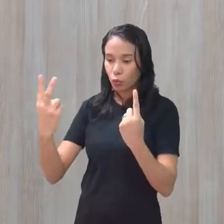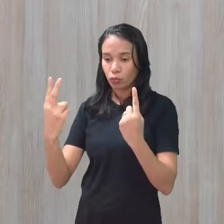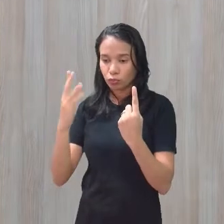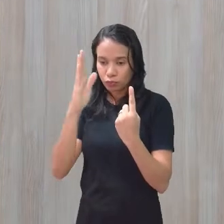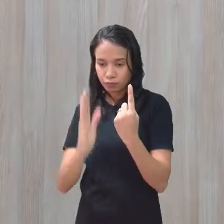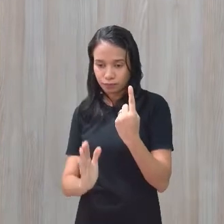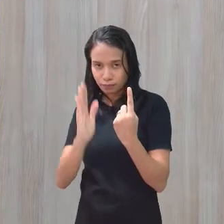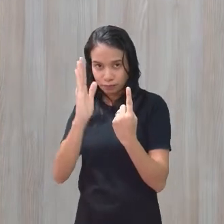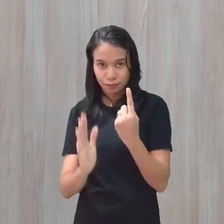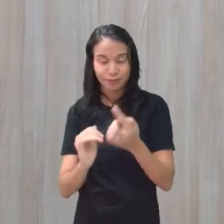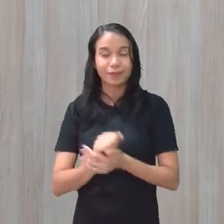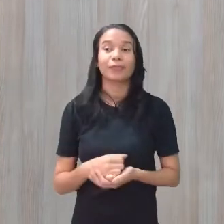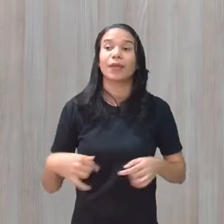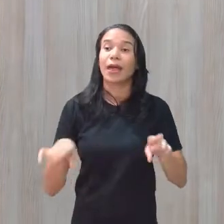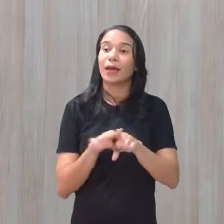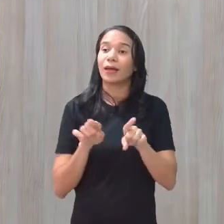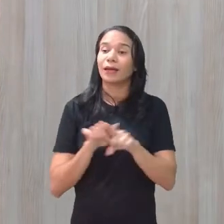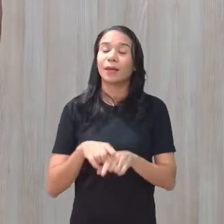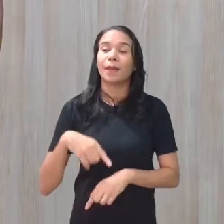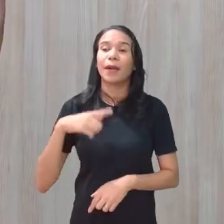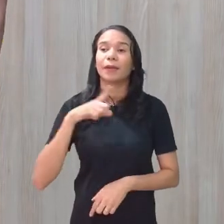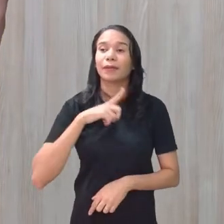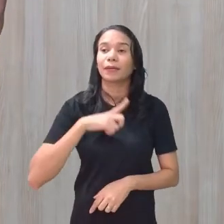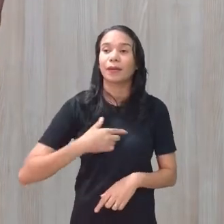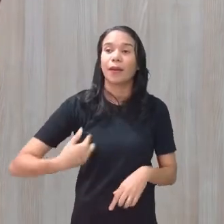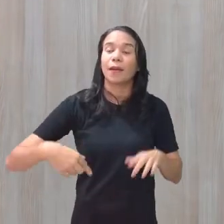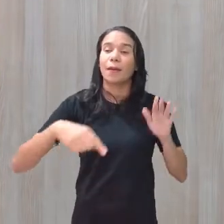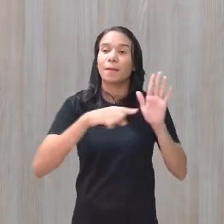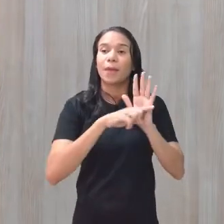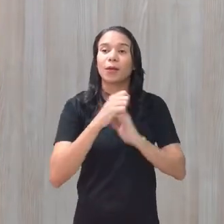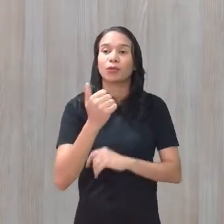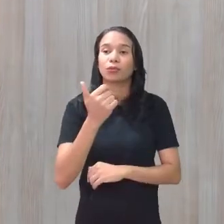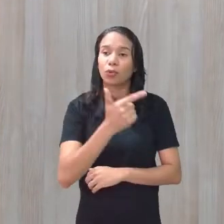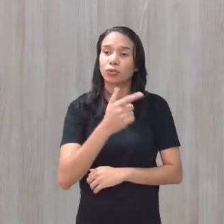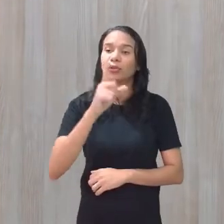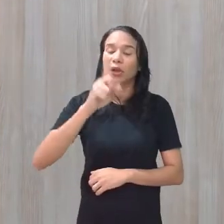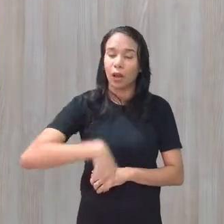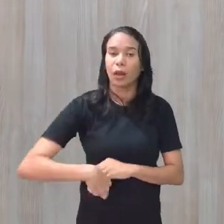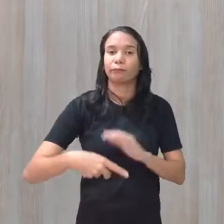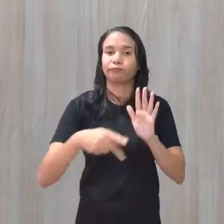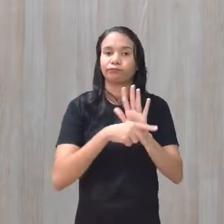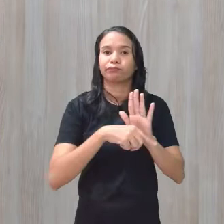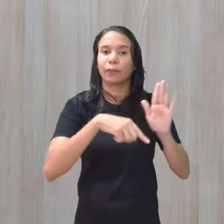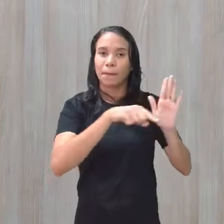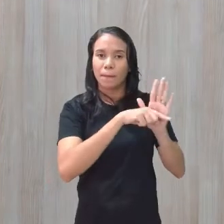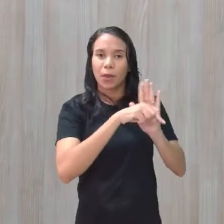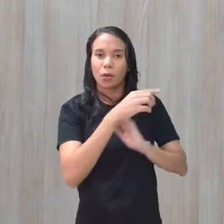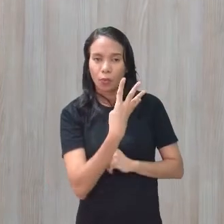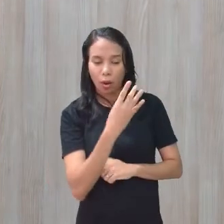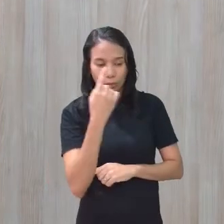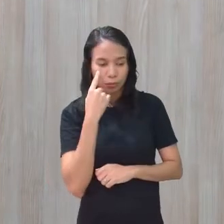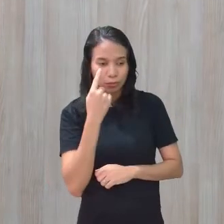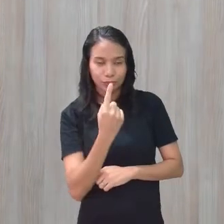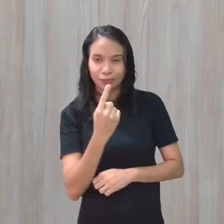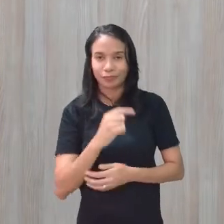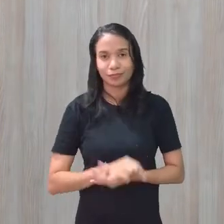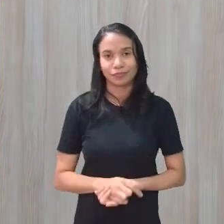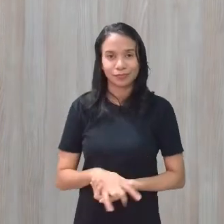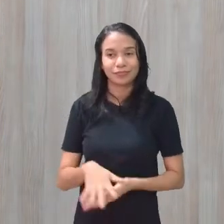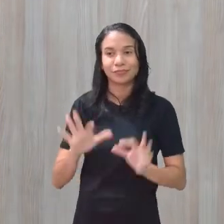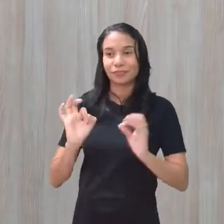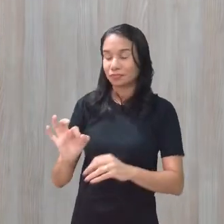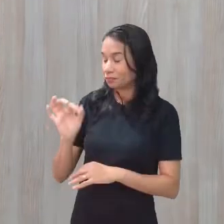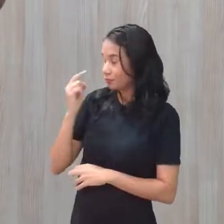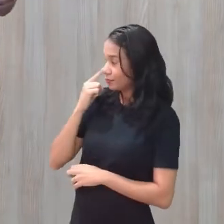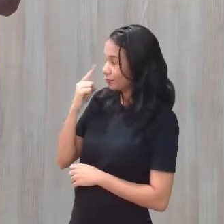1 e 2. E tenho que menos 12/3 é o próprio menos 4, então ele está aqui em cima, certo?